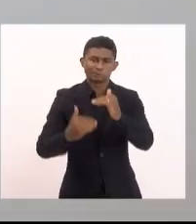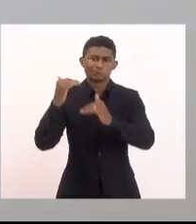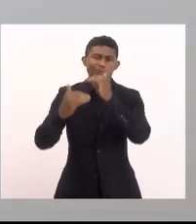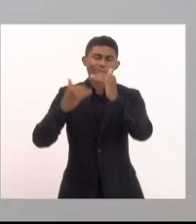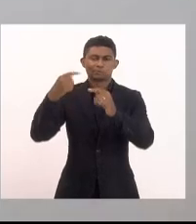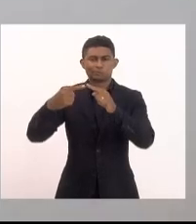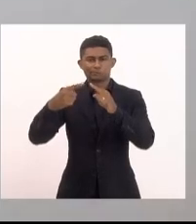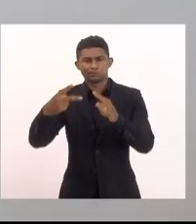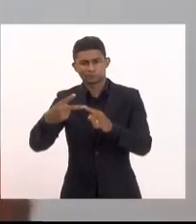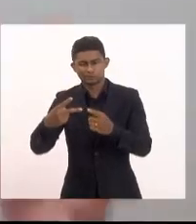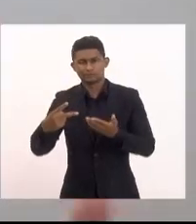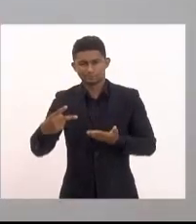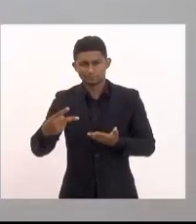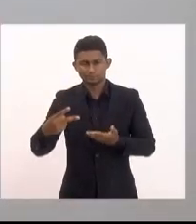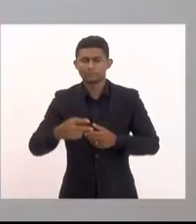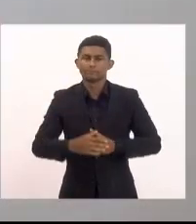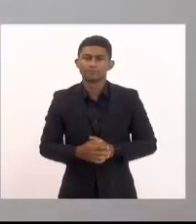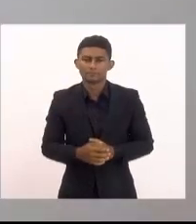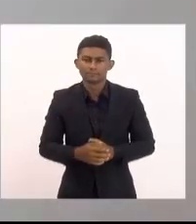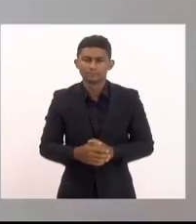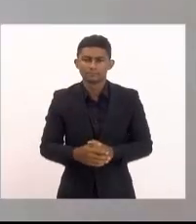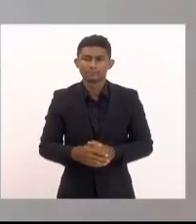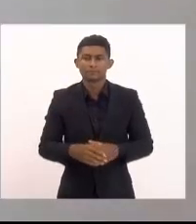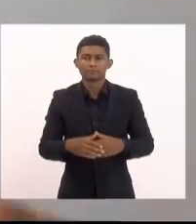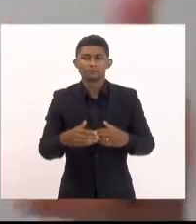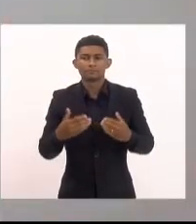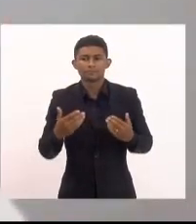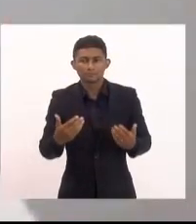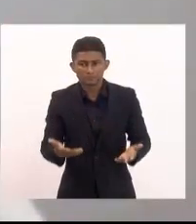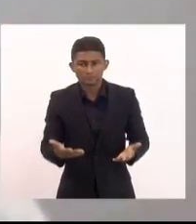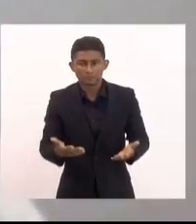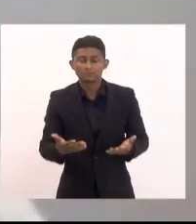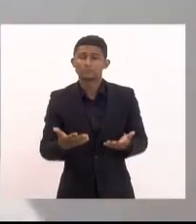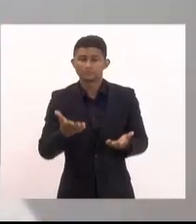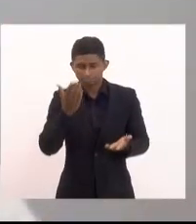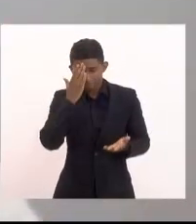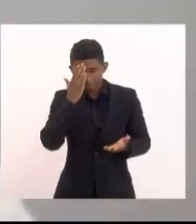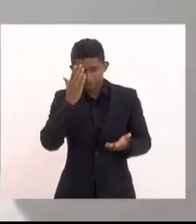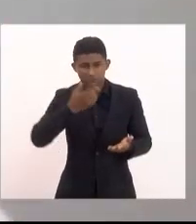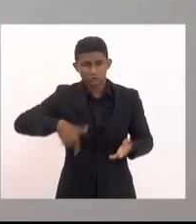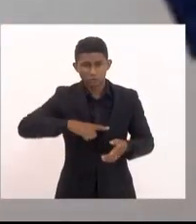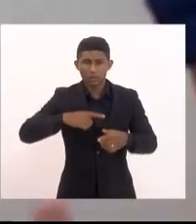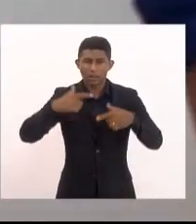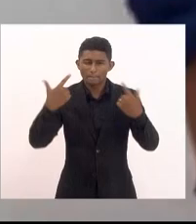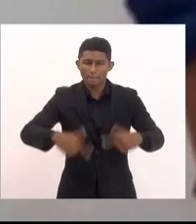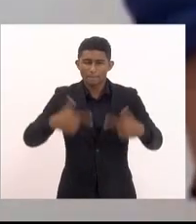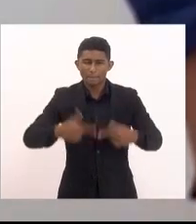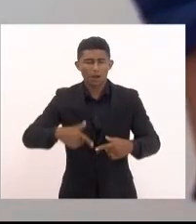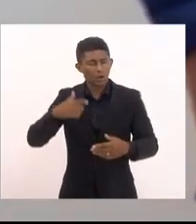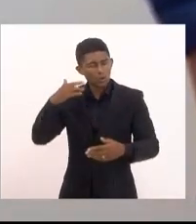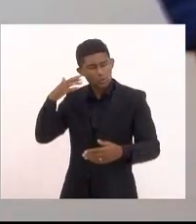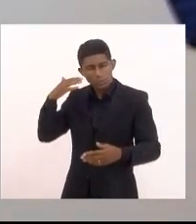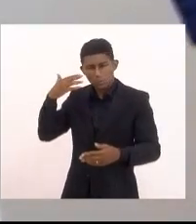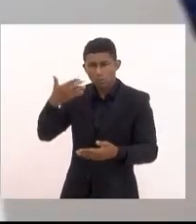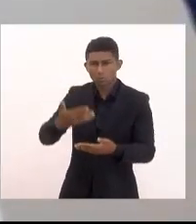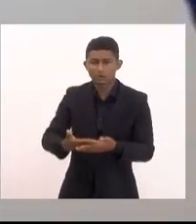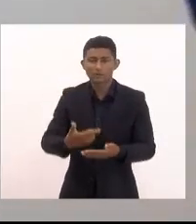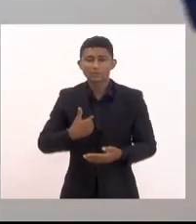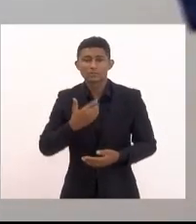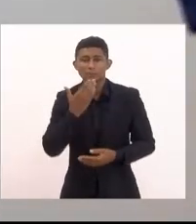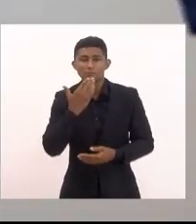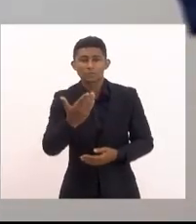da manifestação, do seu reconhecimento e do trabalho que vem sendo feito, solicito